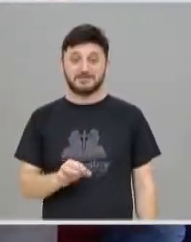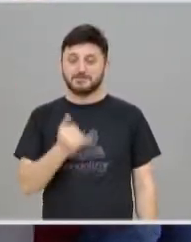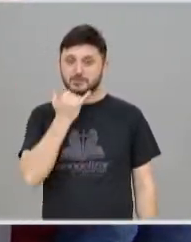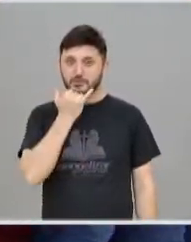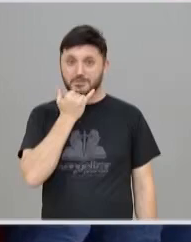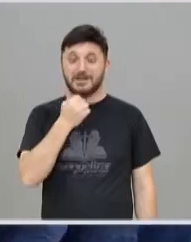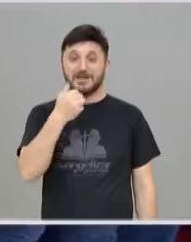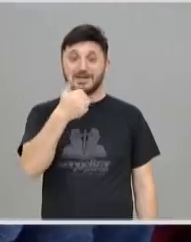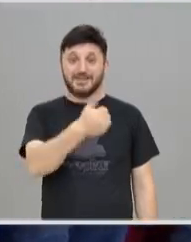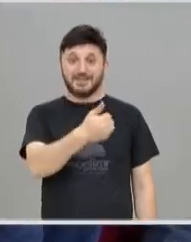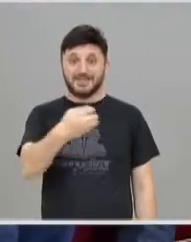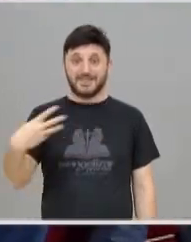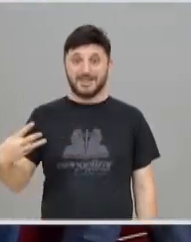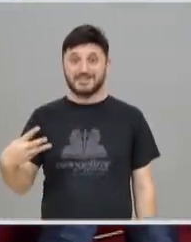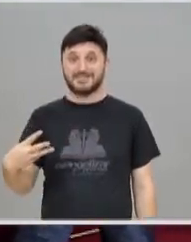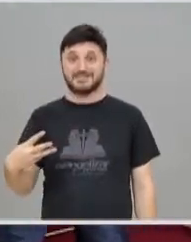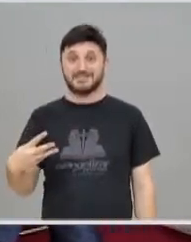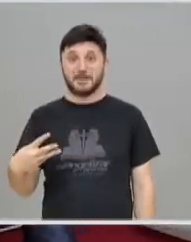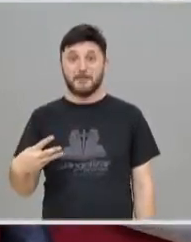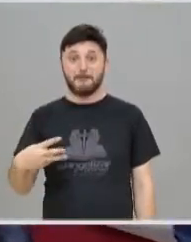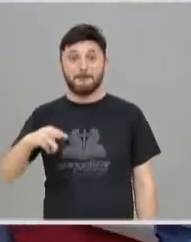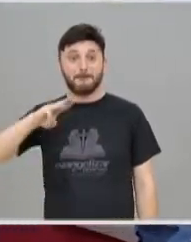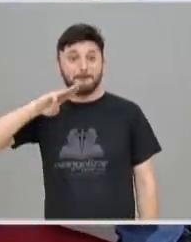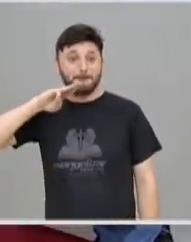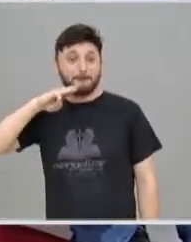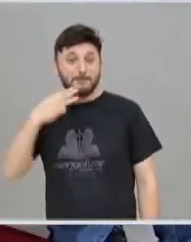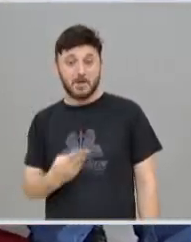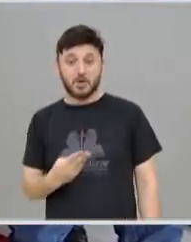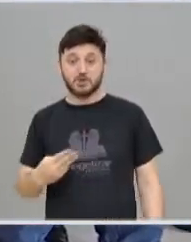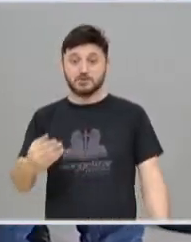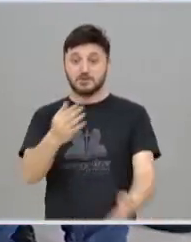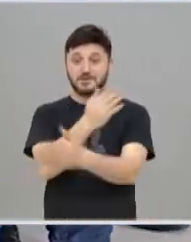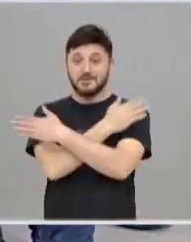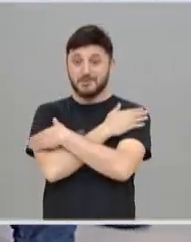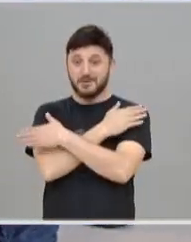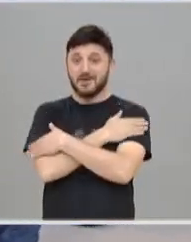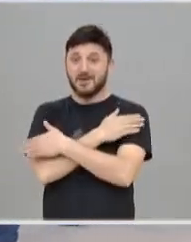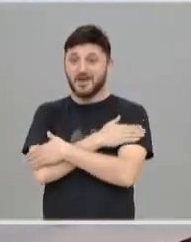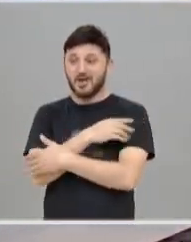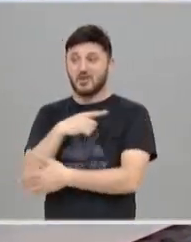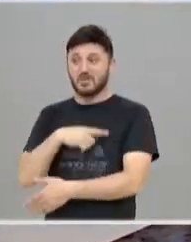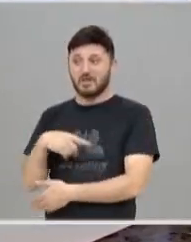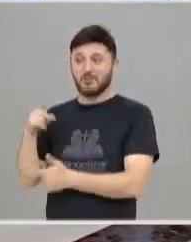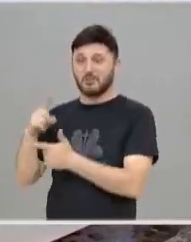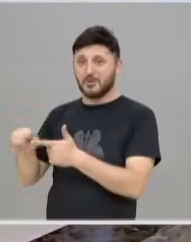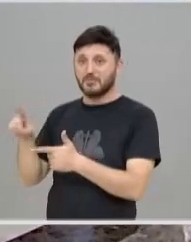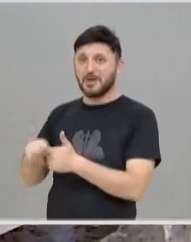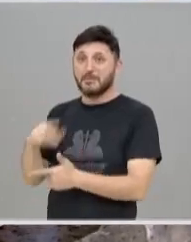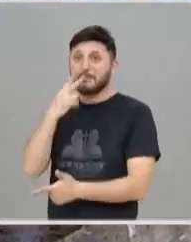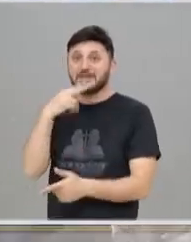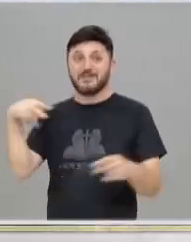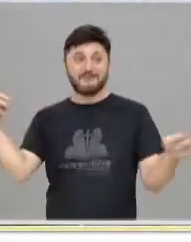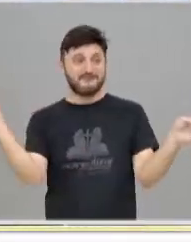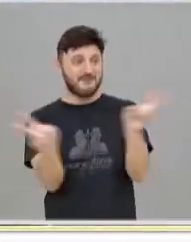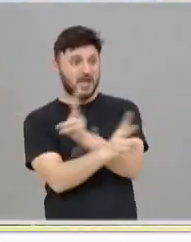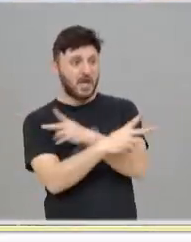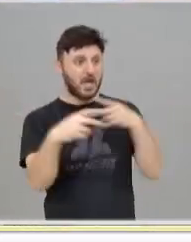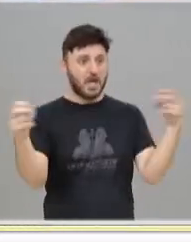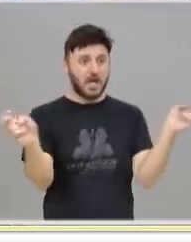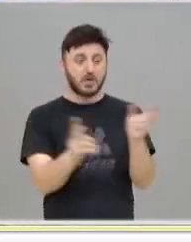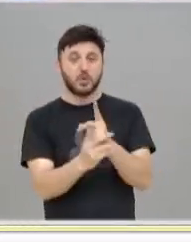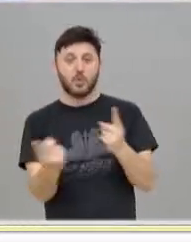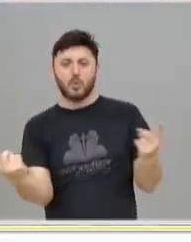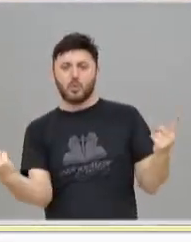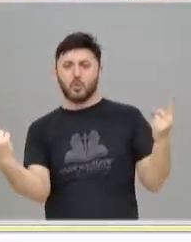Em meio aos ventos fortes contra a família, em meio a tudo que depõe e